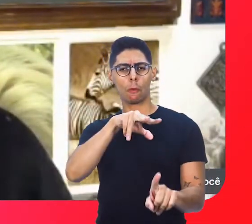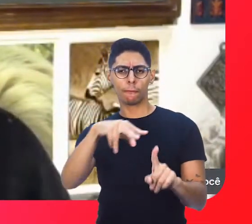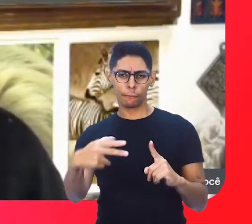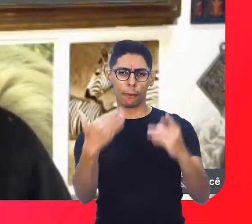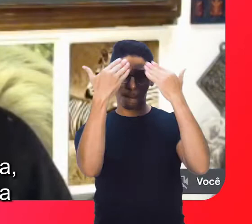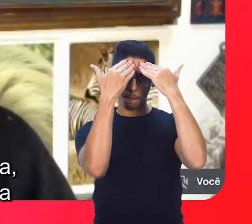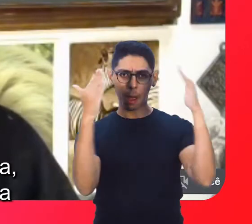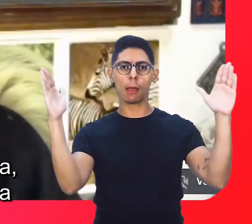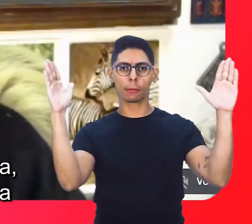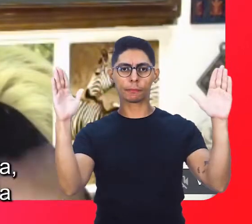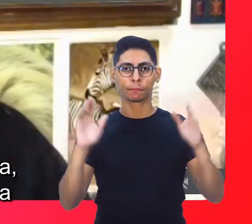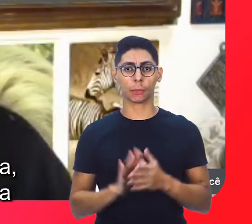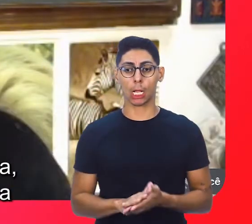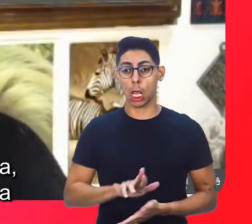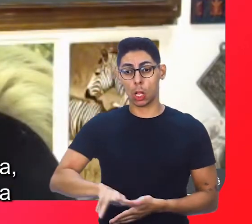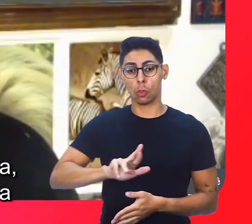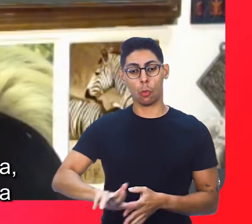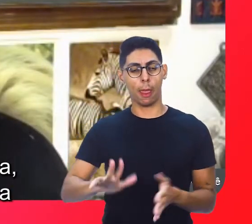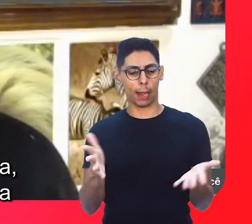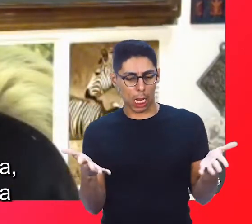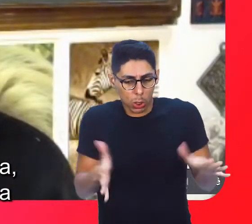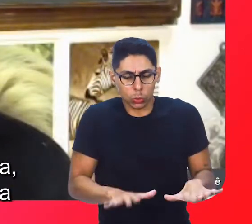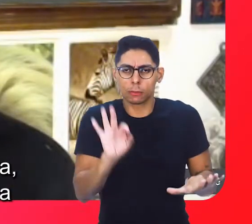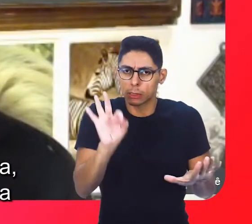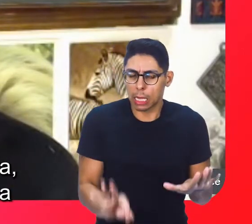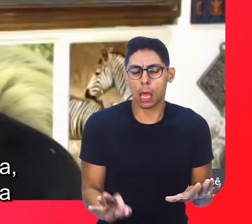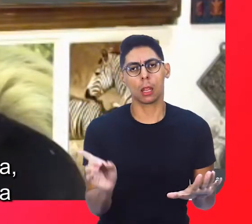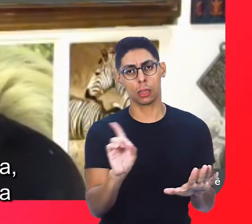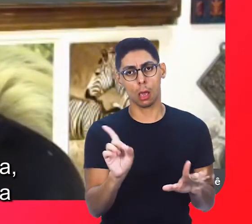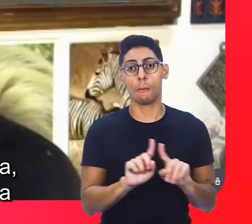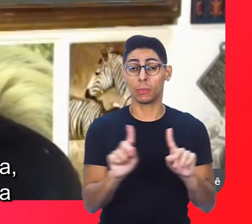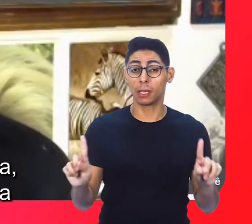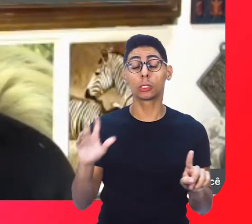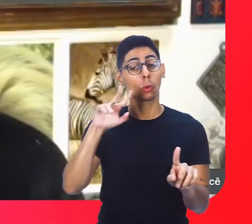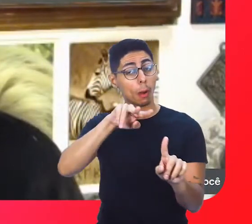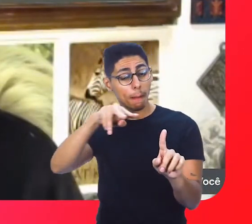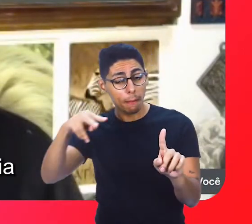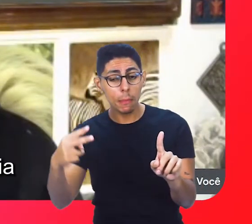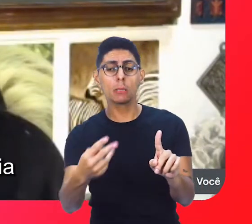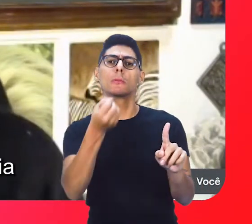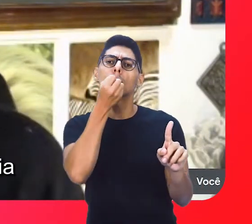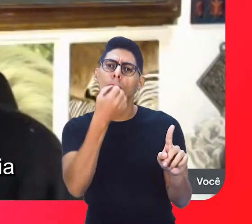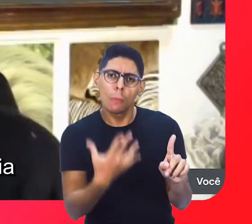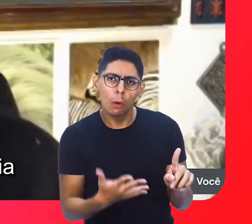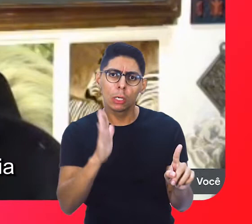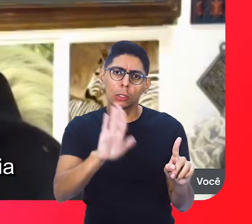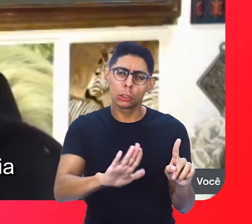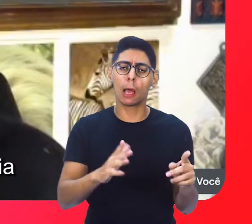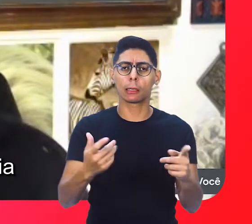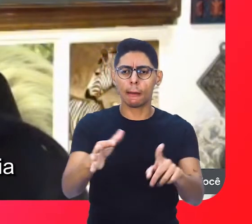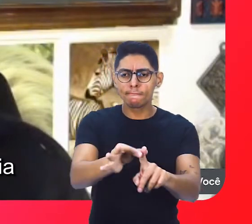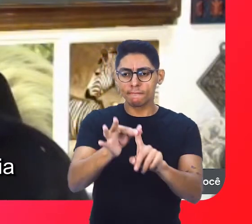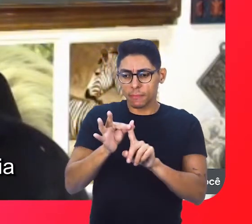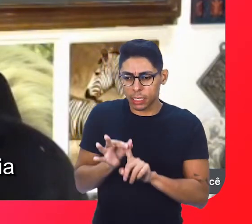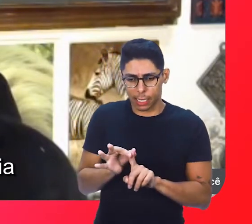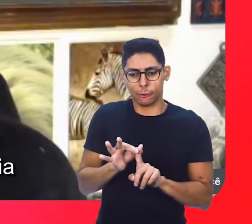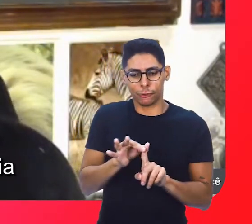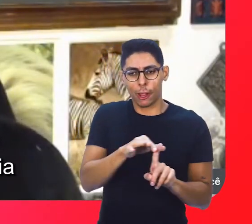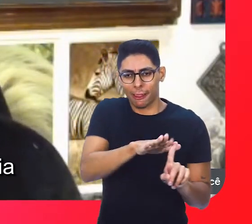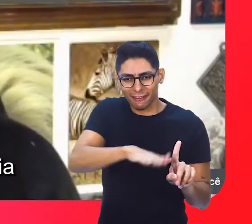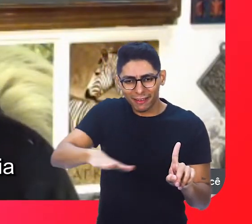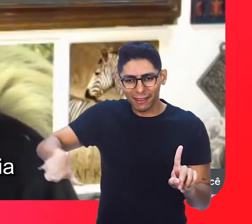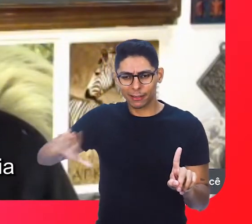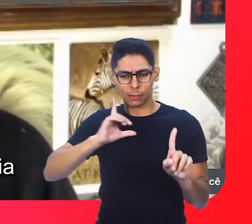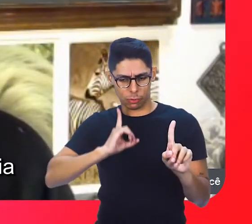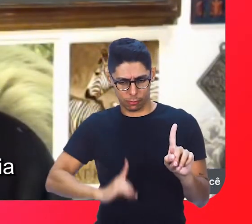ampliada, não vou dizer que totalmente inclusiva, mas ela tinha uma percepção ampliada da presença de crianças com